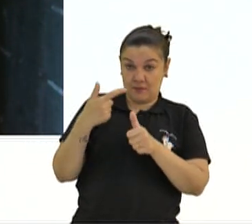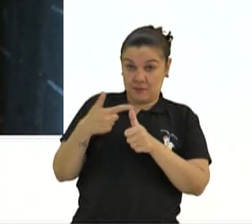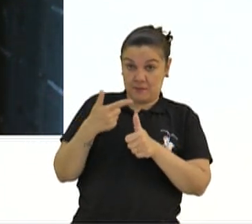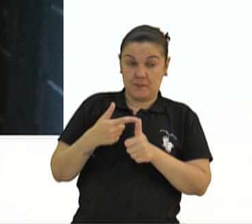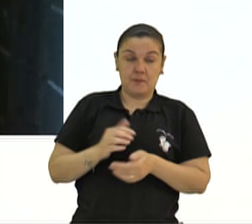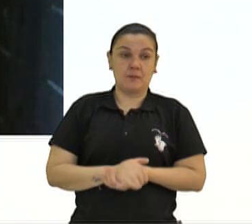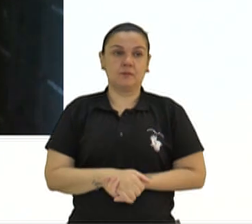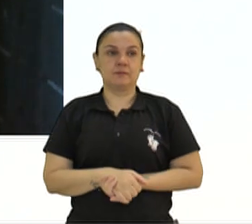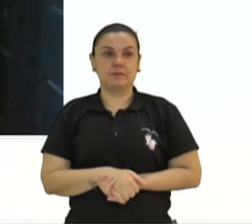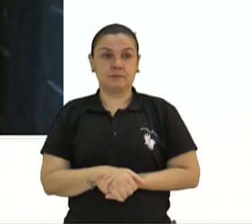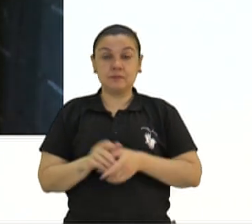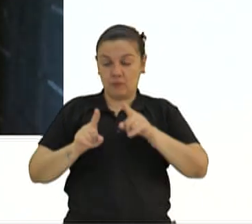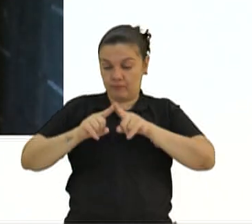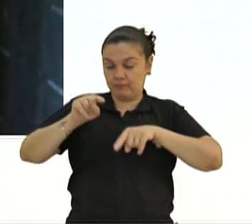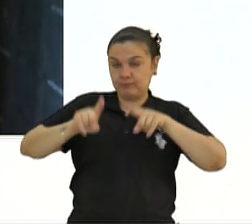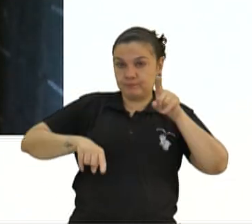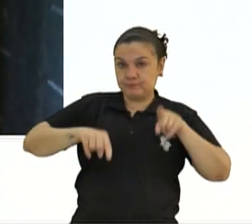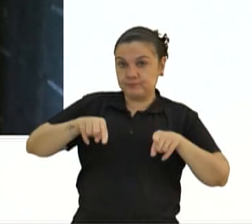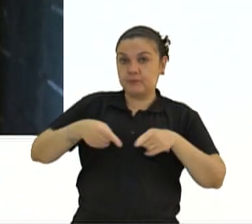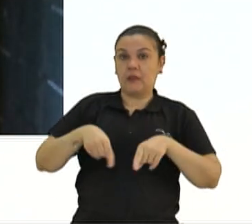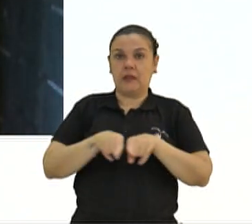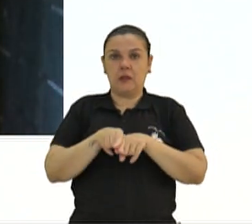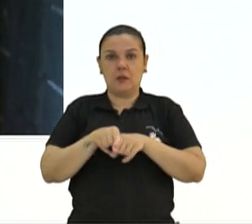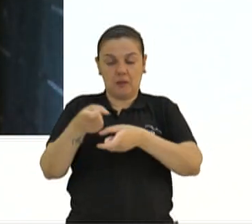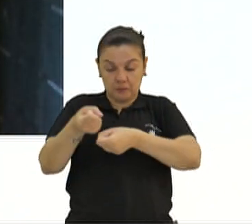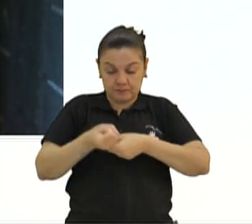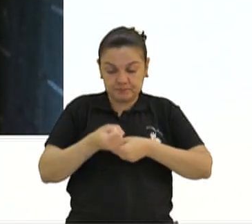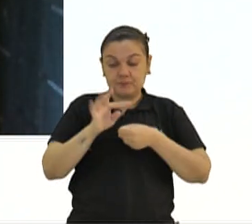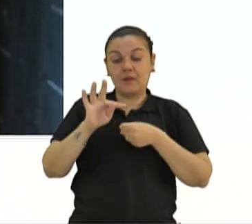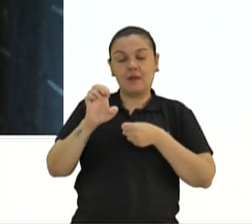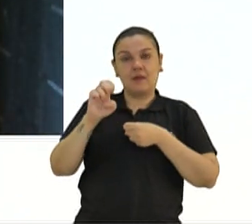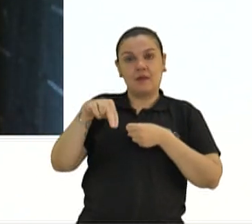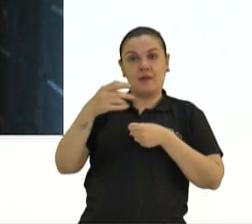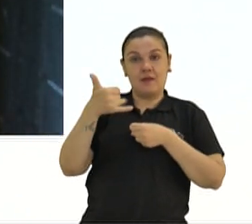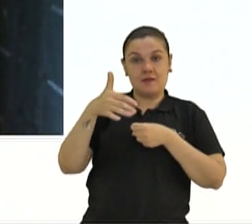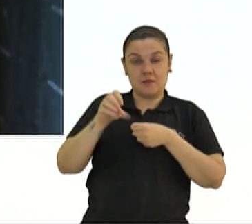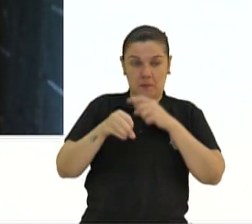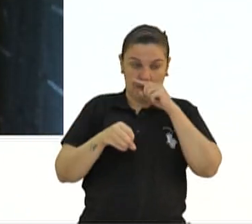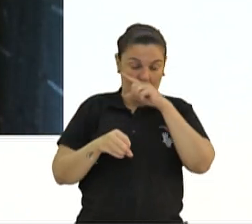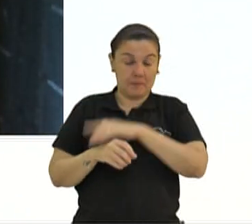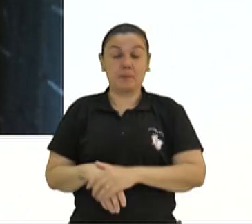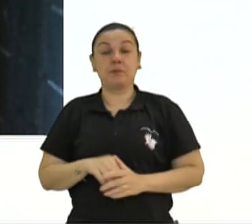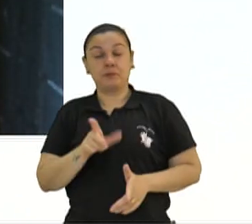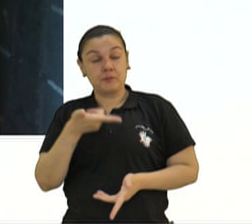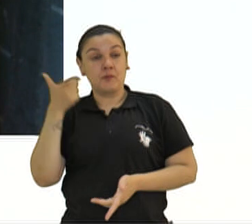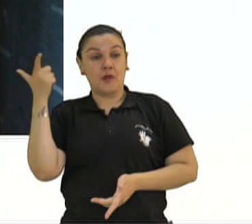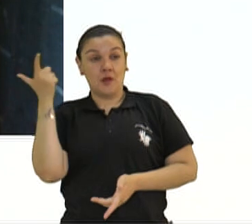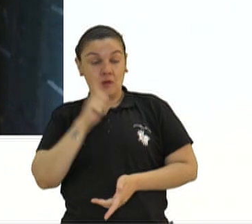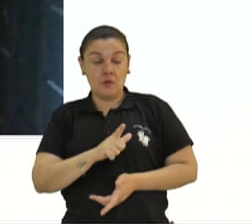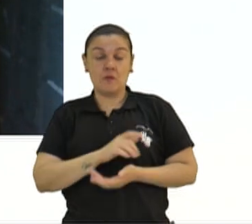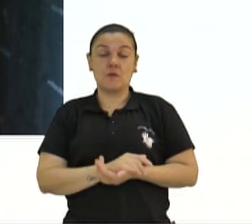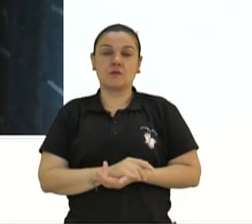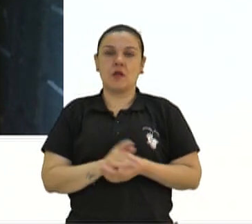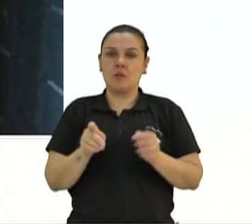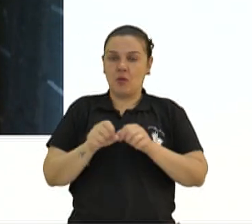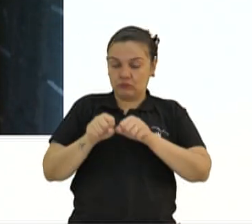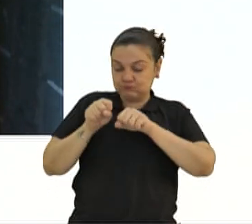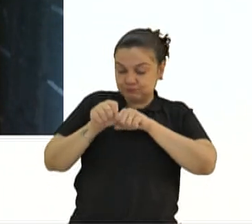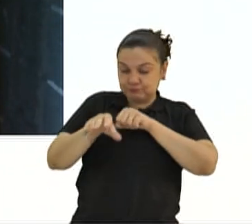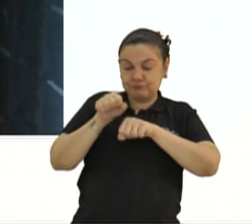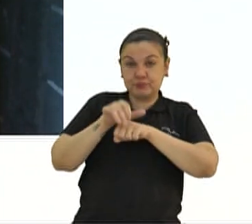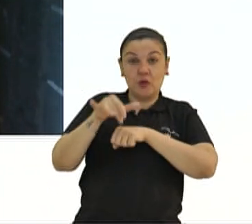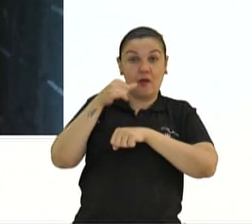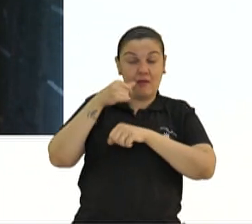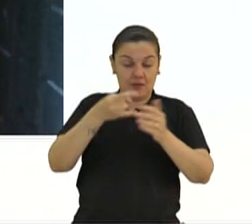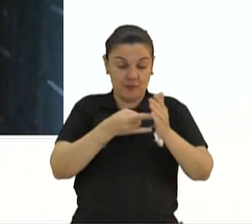né? A alta frequência e a alta tensão também. E ela consegue fazer com que haja uma irradiação eletromagnética